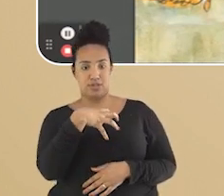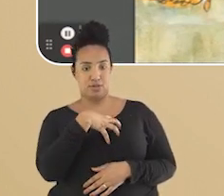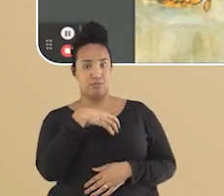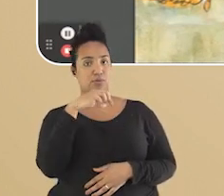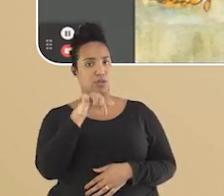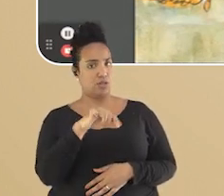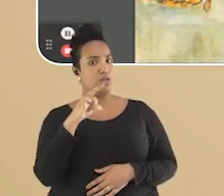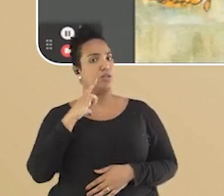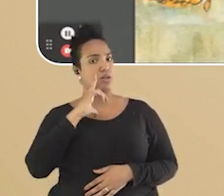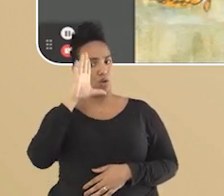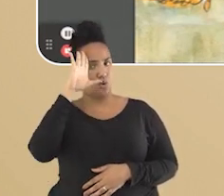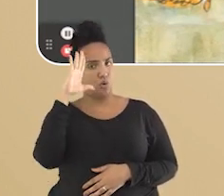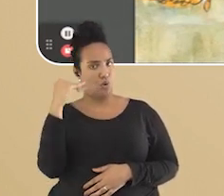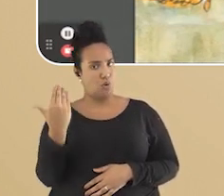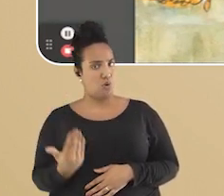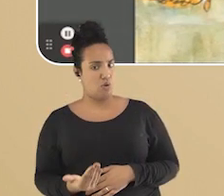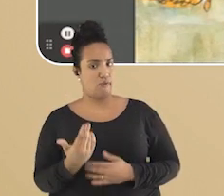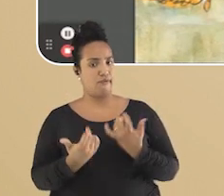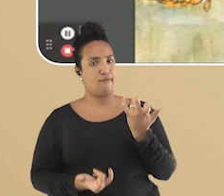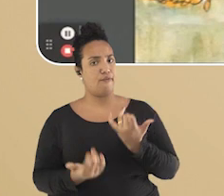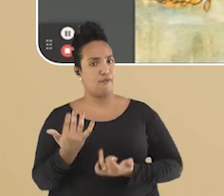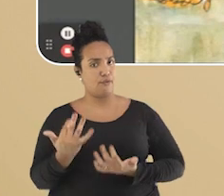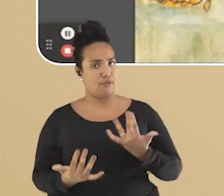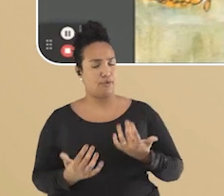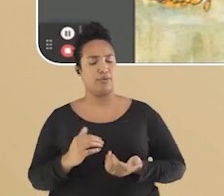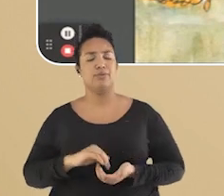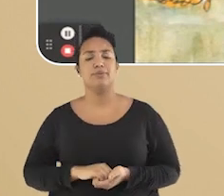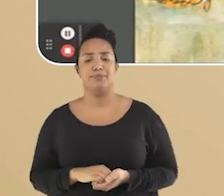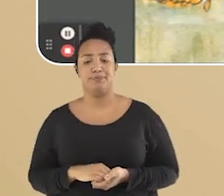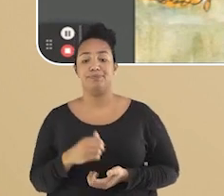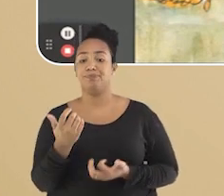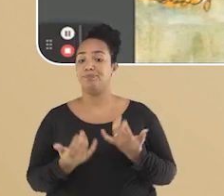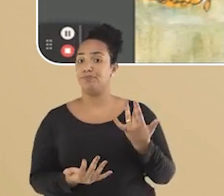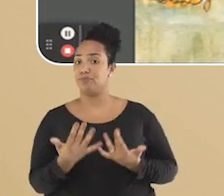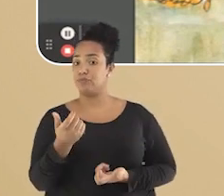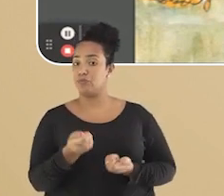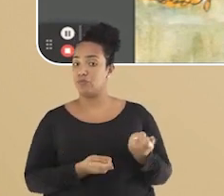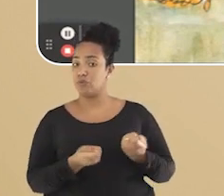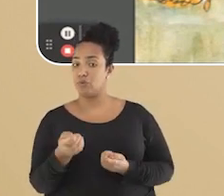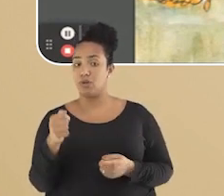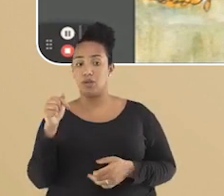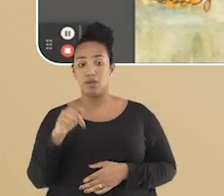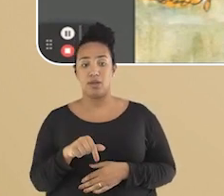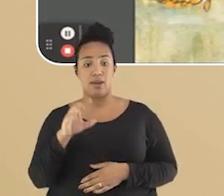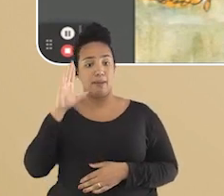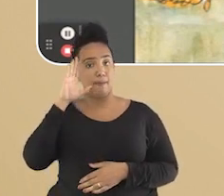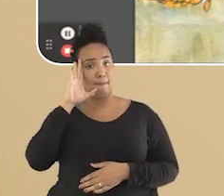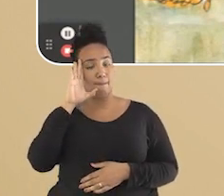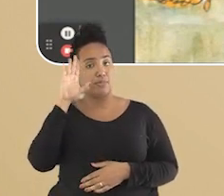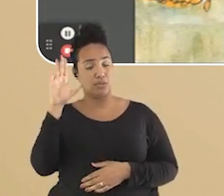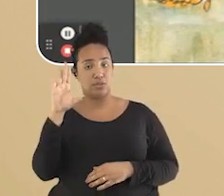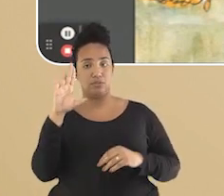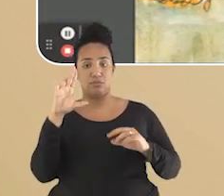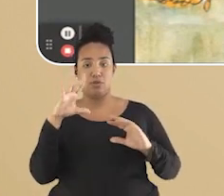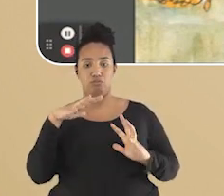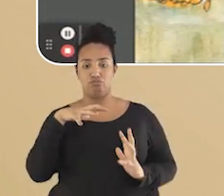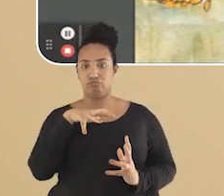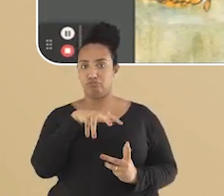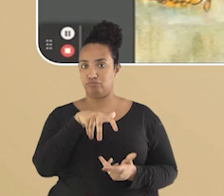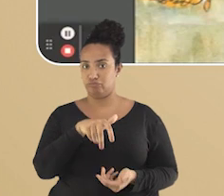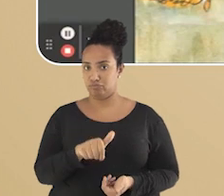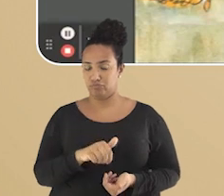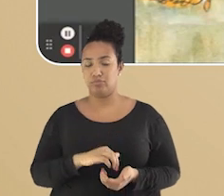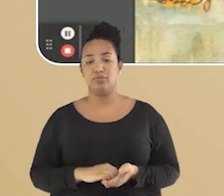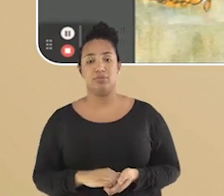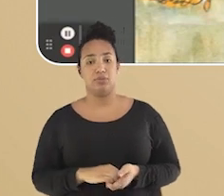cerimônias com o fogo. O controle do fogo é considerado um dos principais avanços da humanidade e